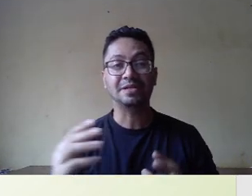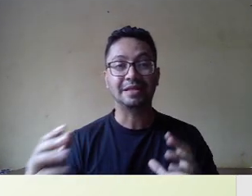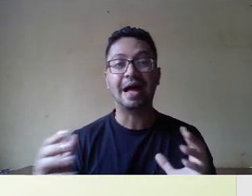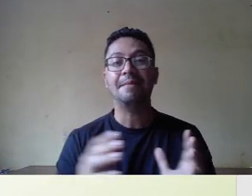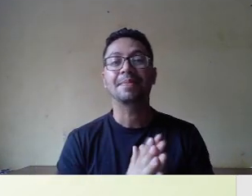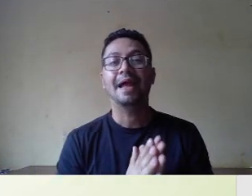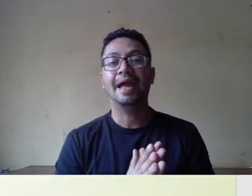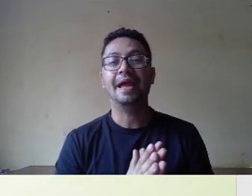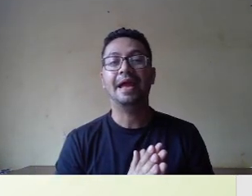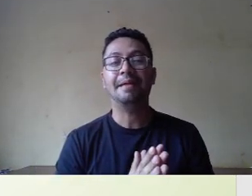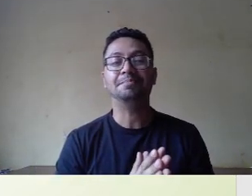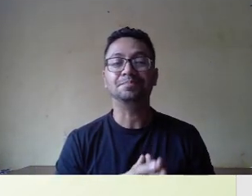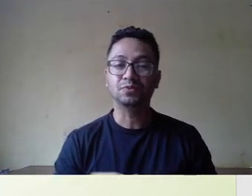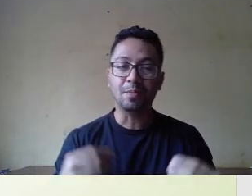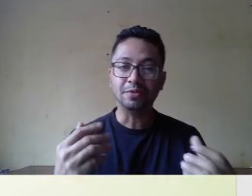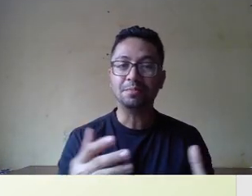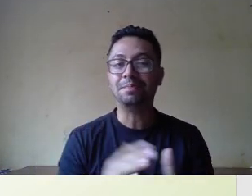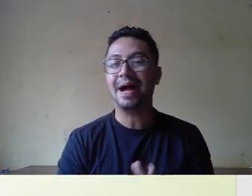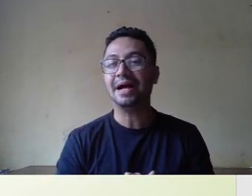pessoa possa estar